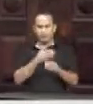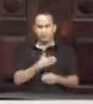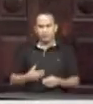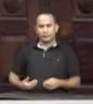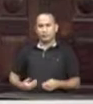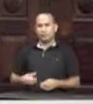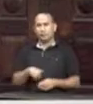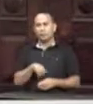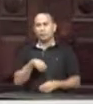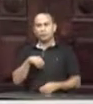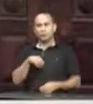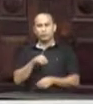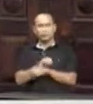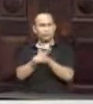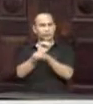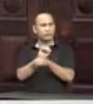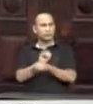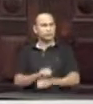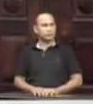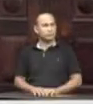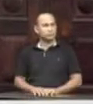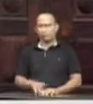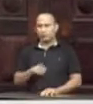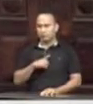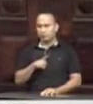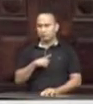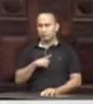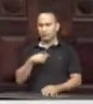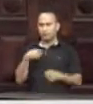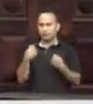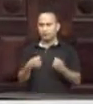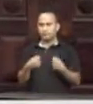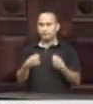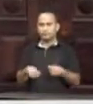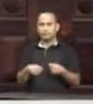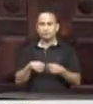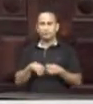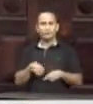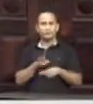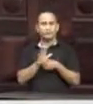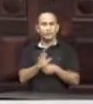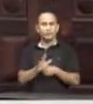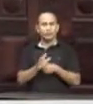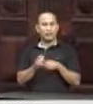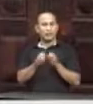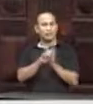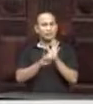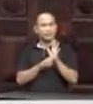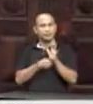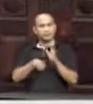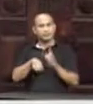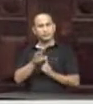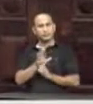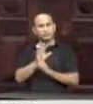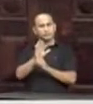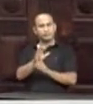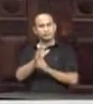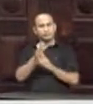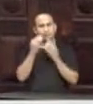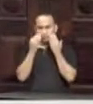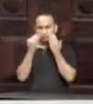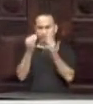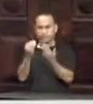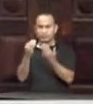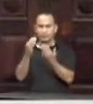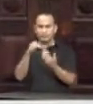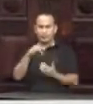do Estado. Acho que o conselho tem que ser mais paritário e é necessário, apoio aqui a emenda apresentada pelo deputado Carlos Mink,